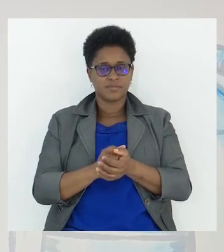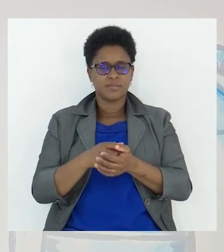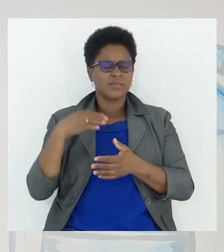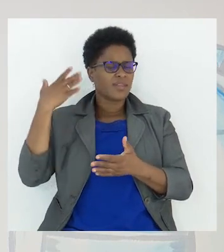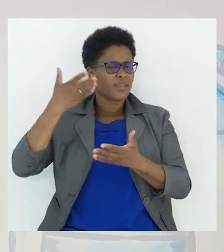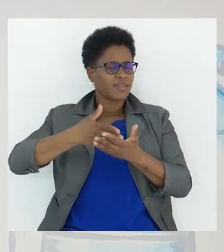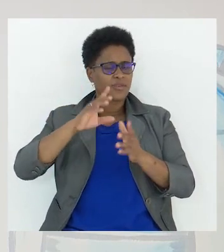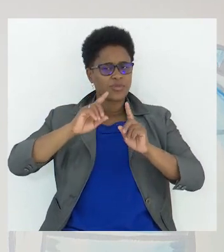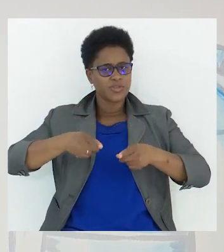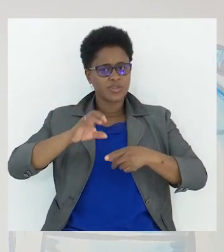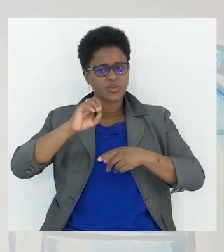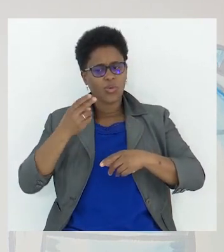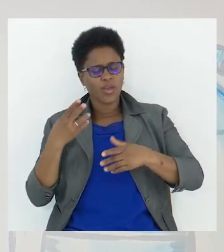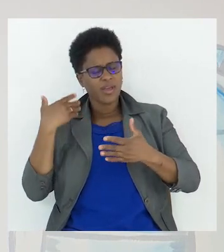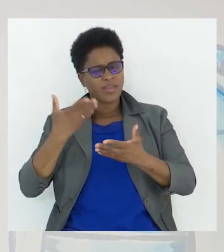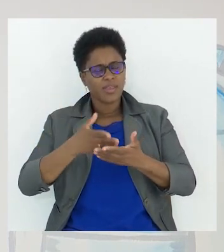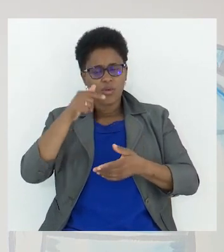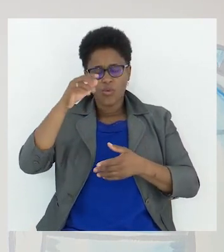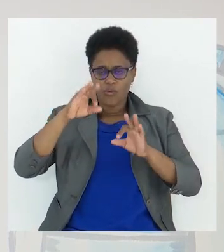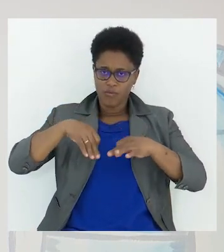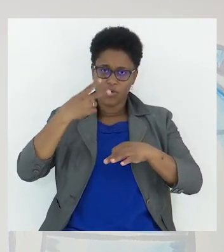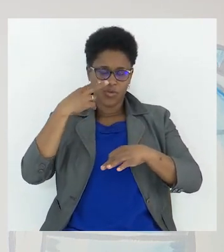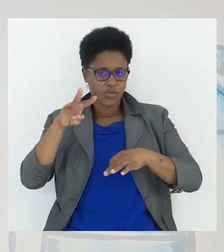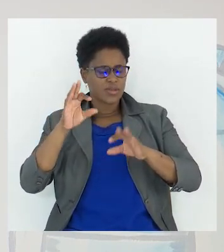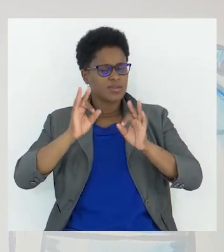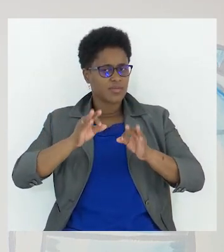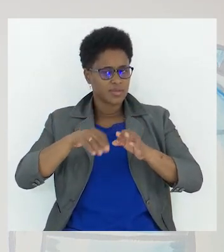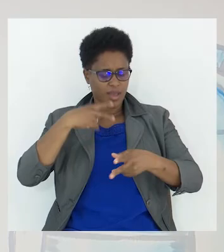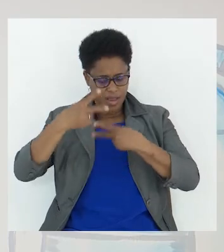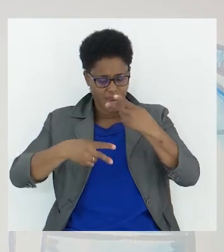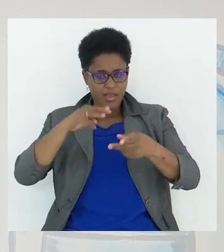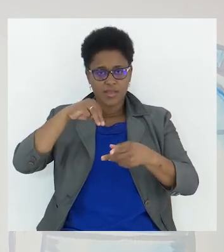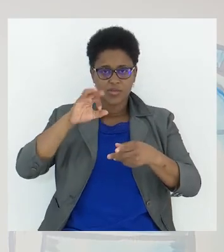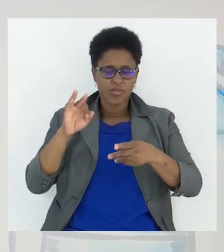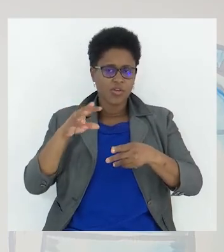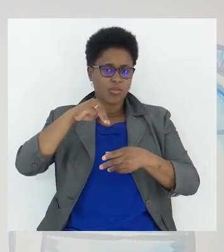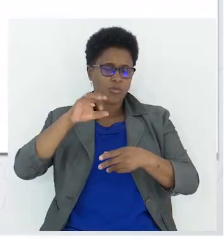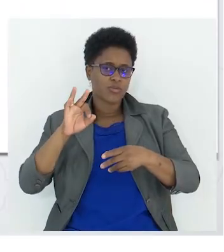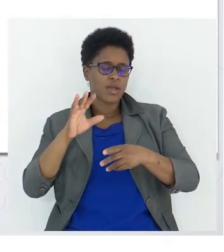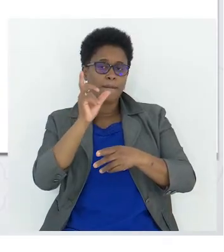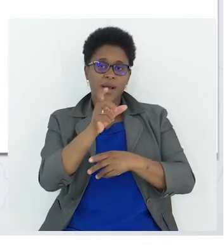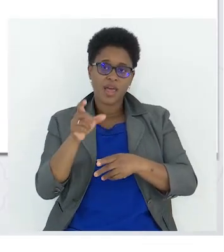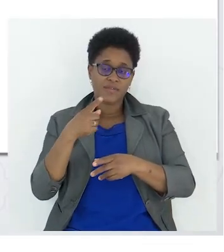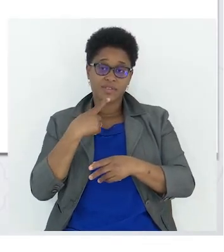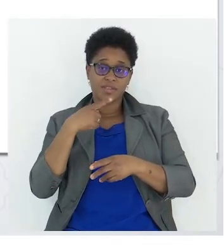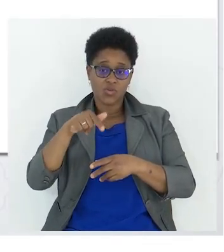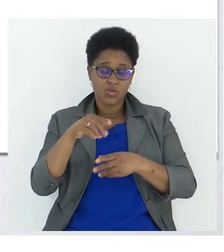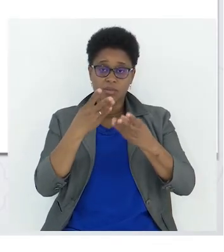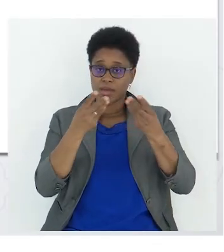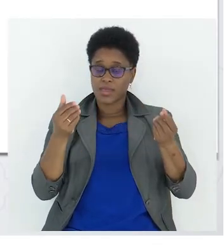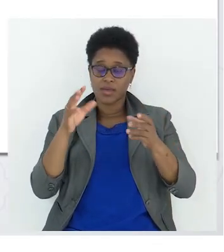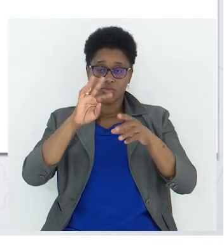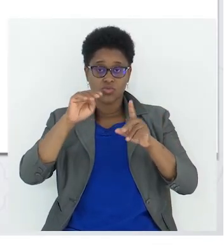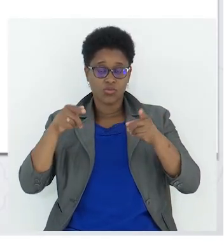ao fim, tu ouviste sempre análise morfológica, morfologia de palavras, tá bem? Então, hoje o conteúdo da aula o